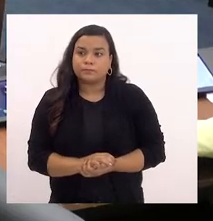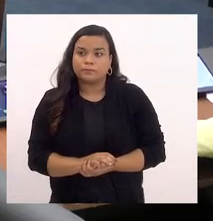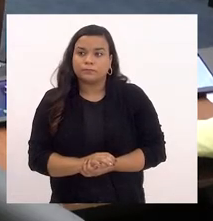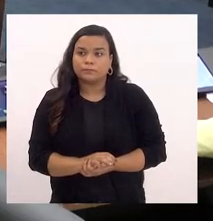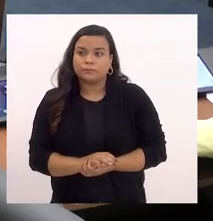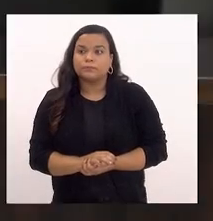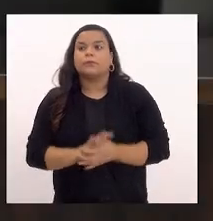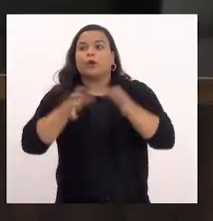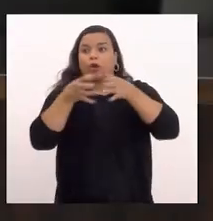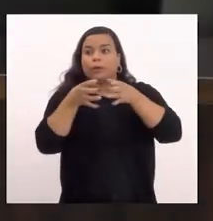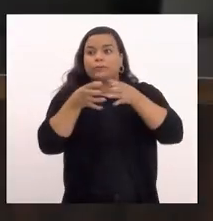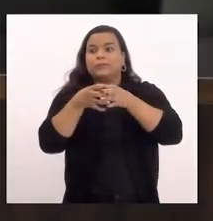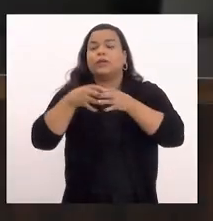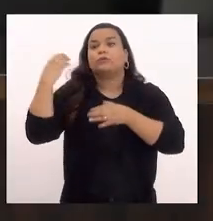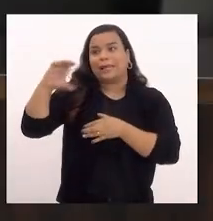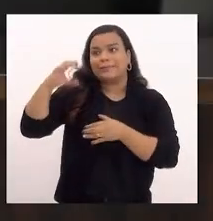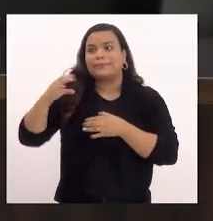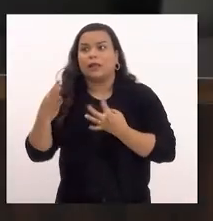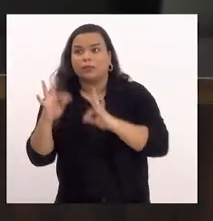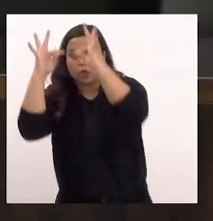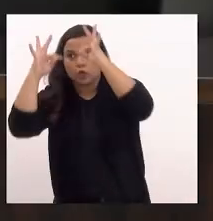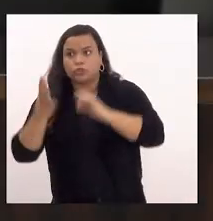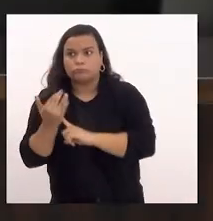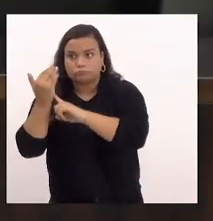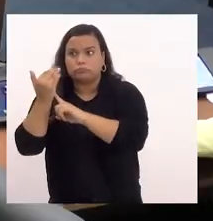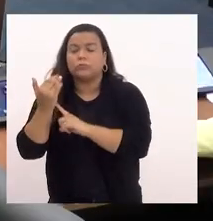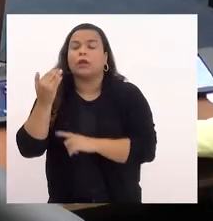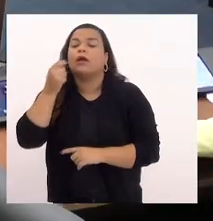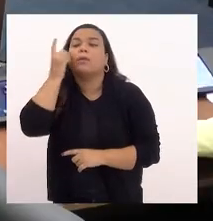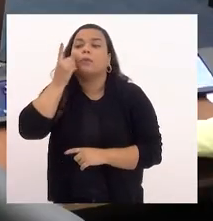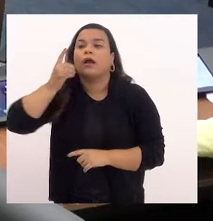Pela Comissão de Ciência e Tecnologia, deputado Valdeque Carneiro.